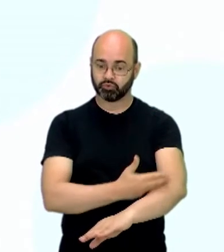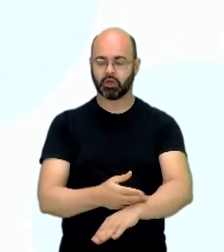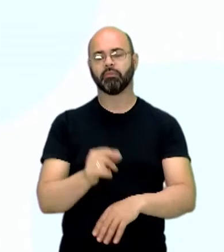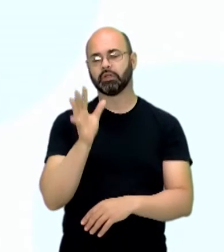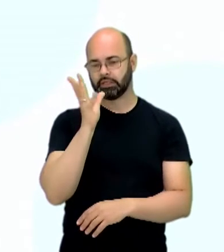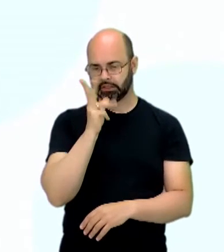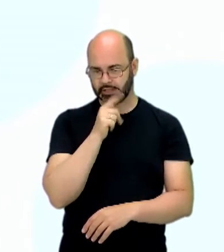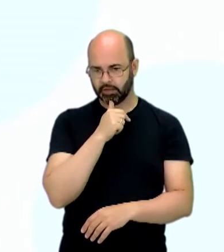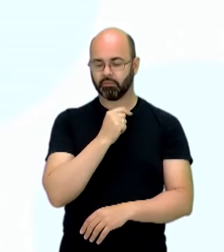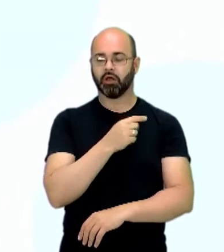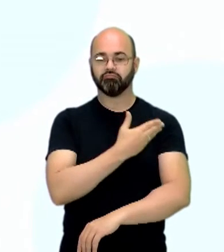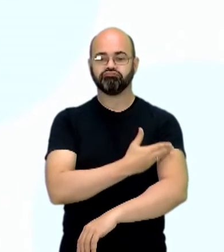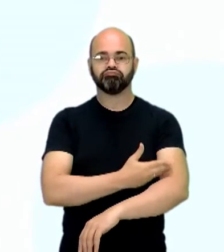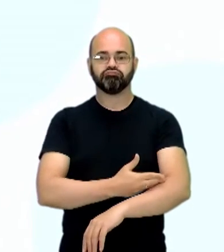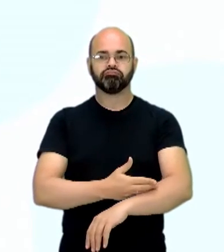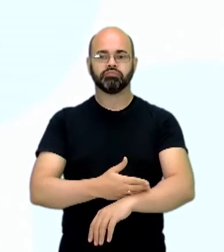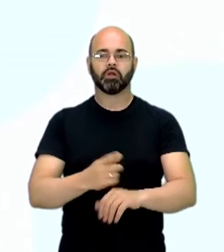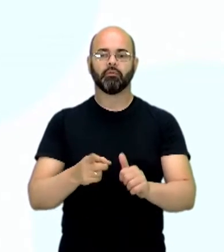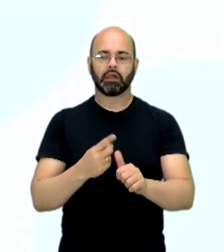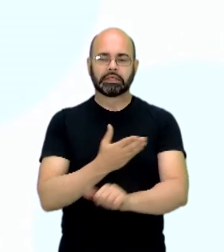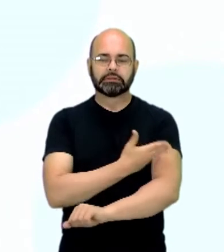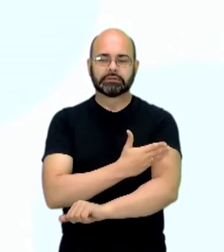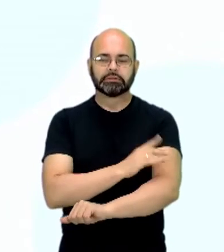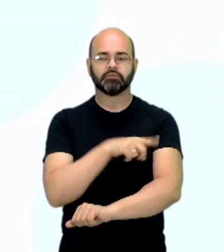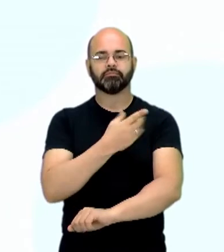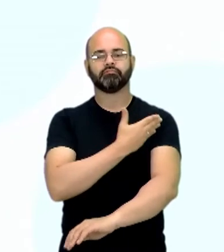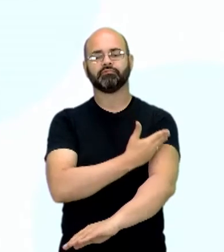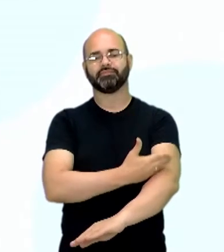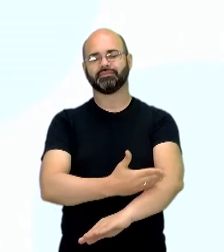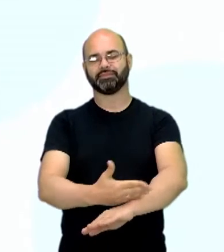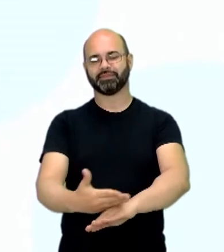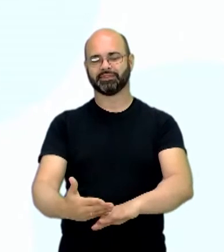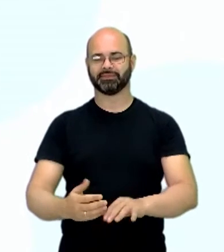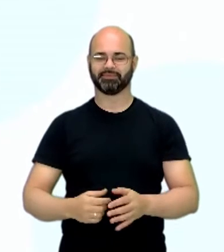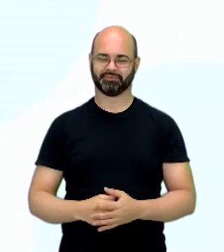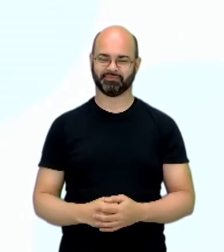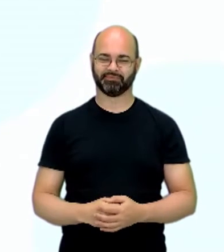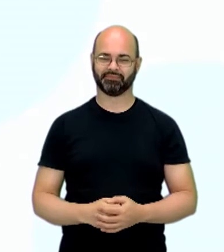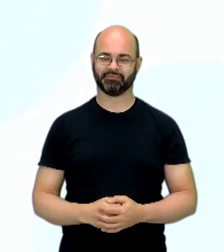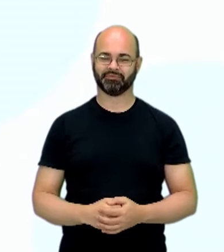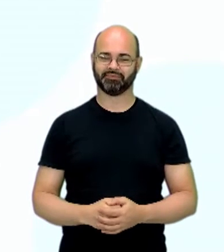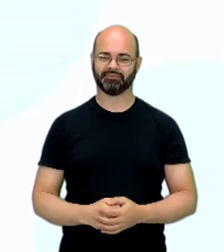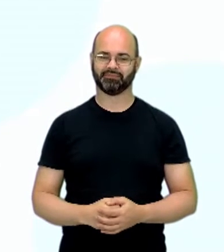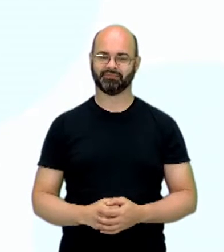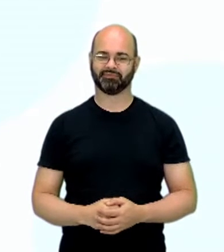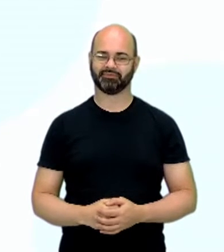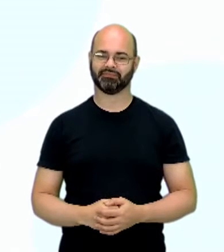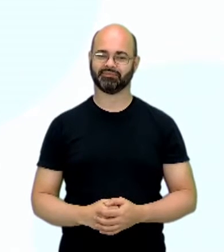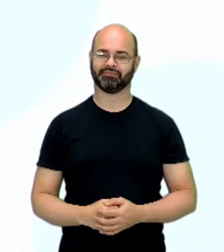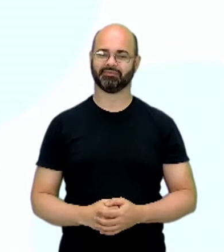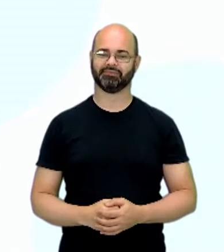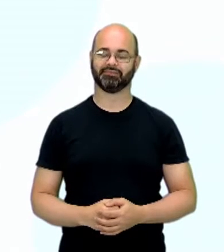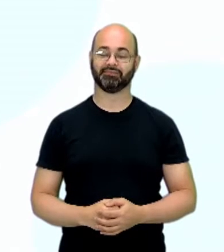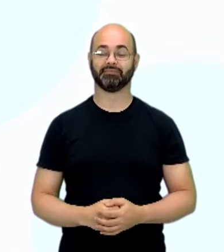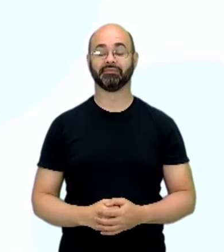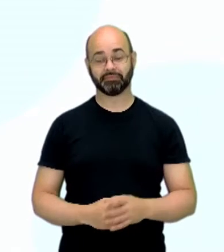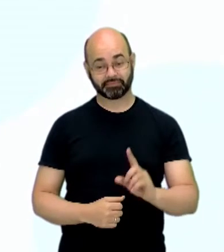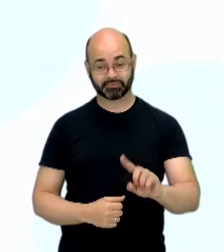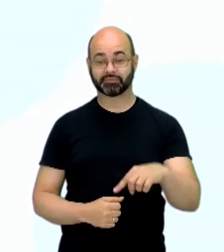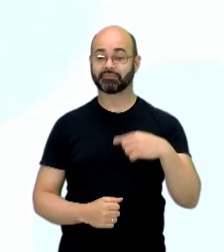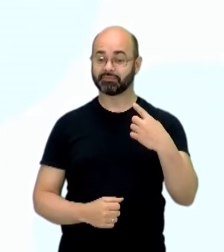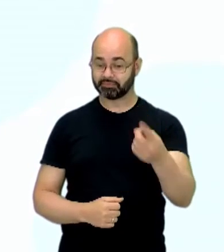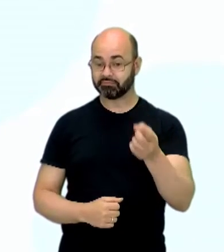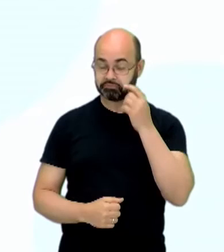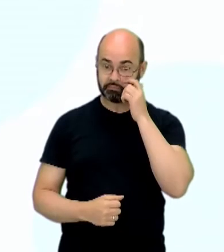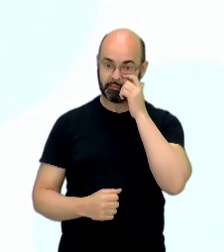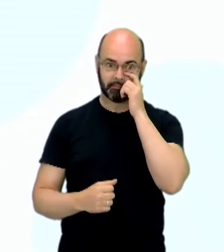se acostumar. And it may lead to unexpected pleasure and personal growth. Ele também